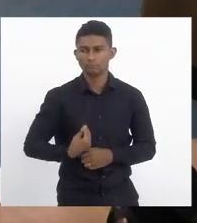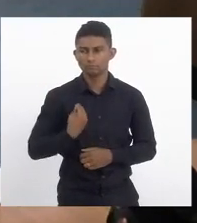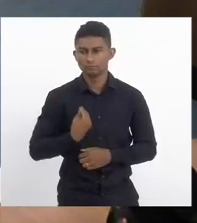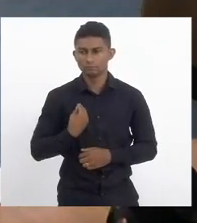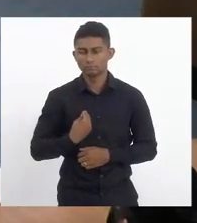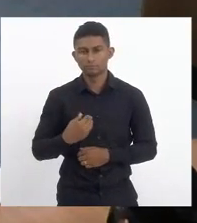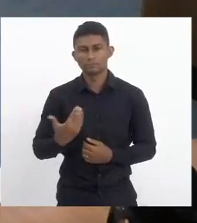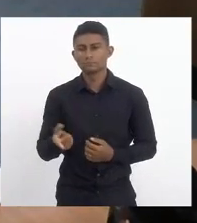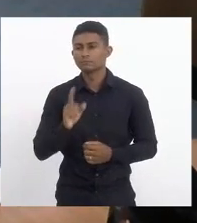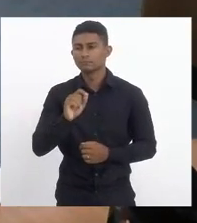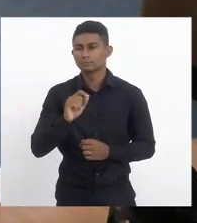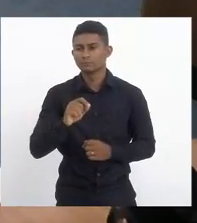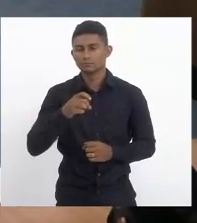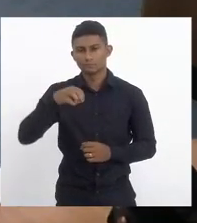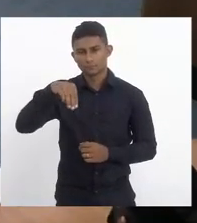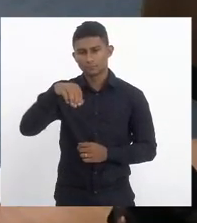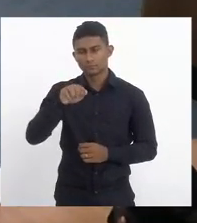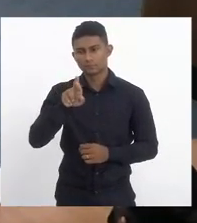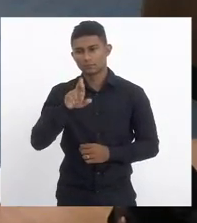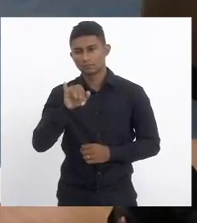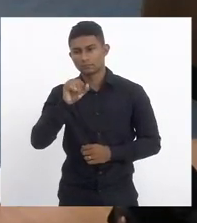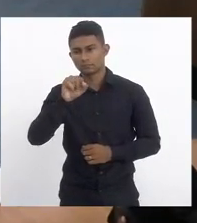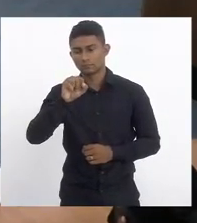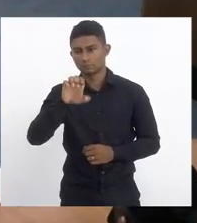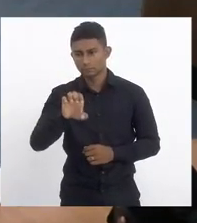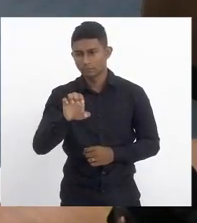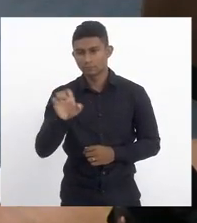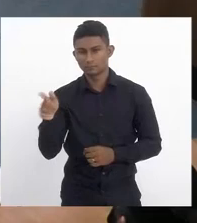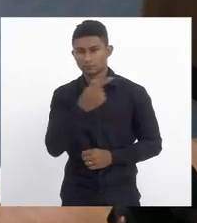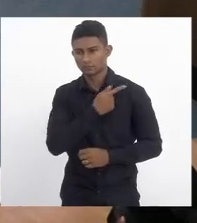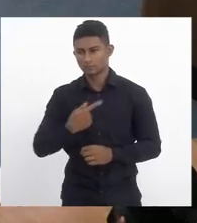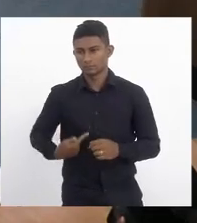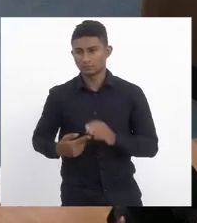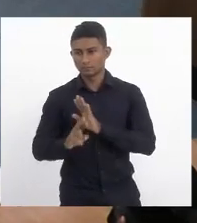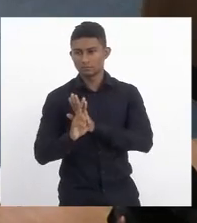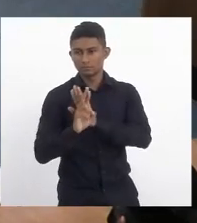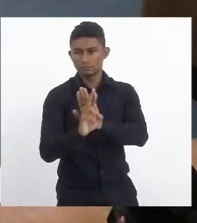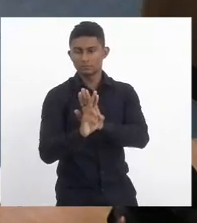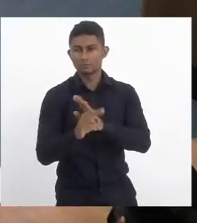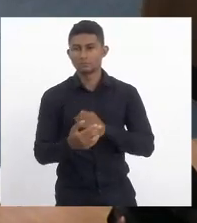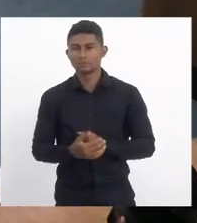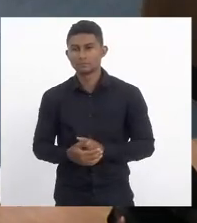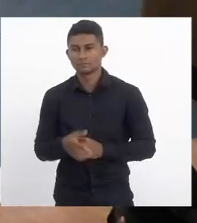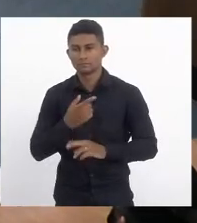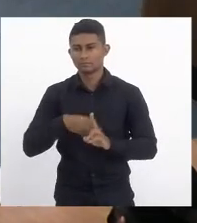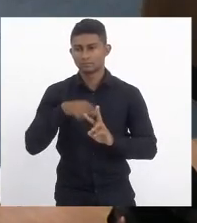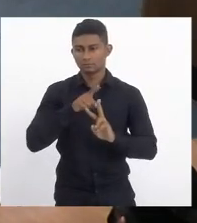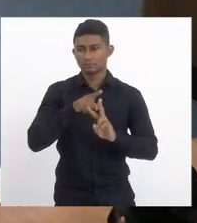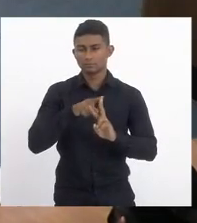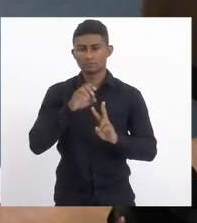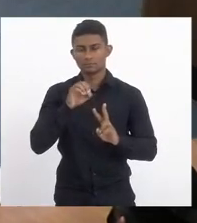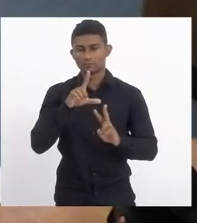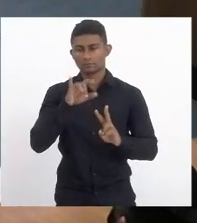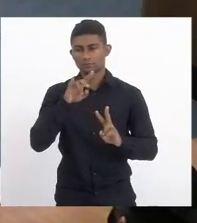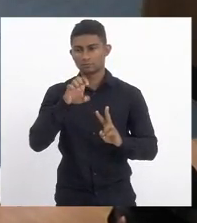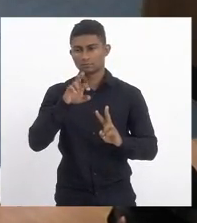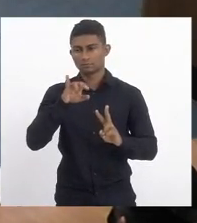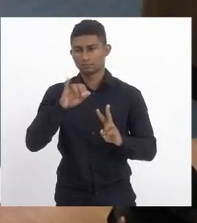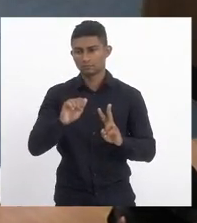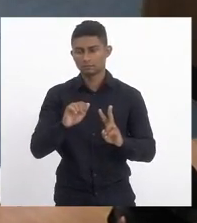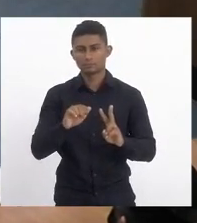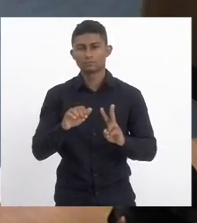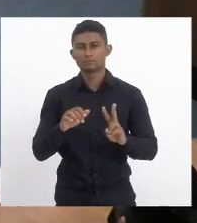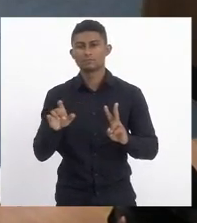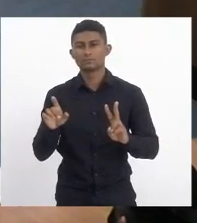Marise Miranda, representando o gabinete do governador, Maria das Graças Oliveira, coordenadora do Movimento Interreligioso do Rio de